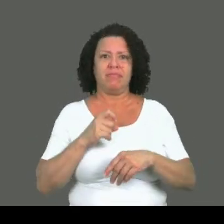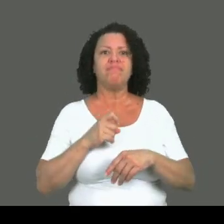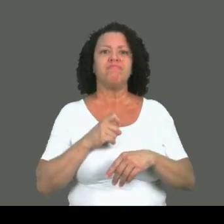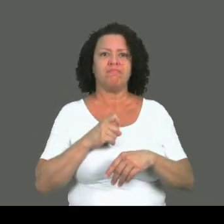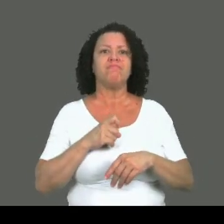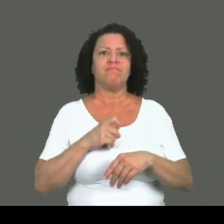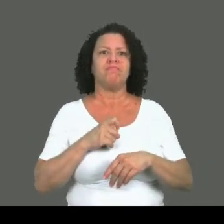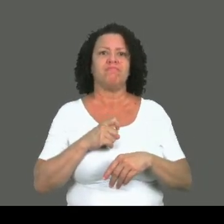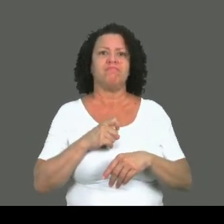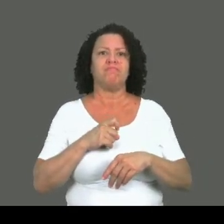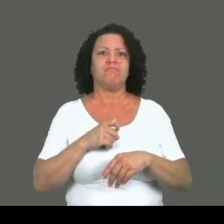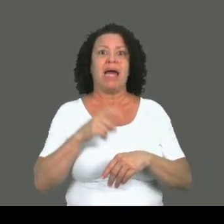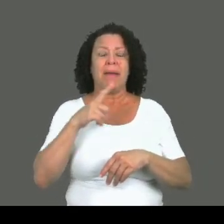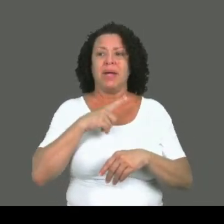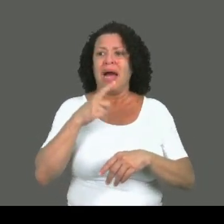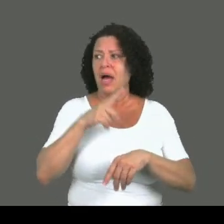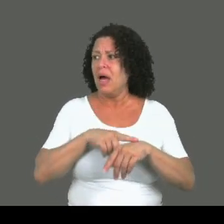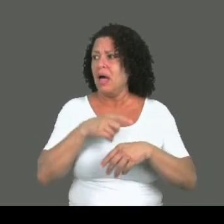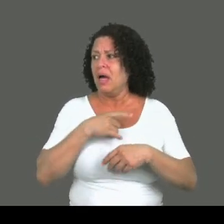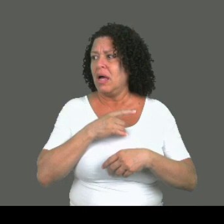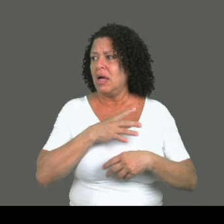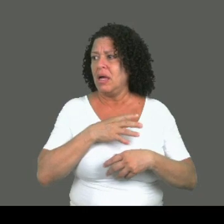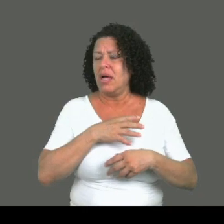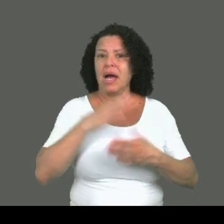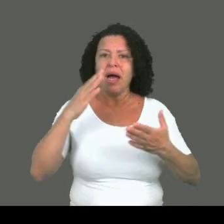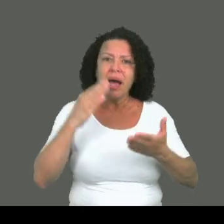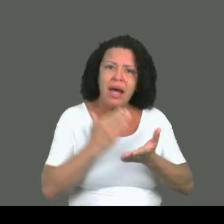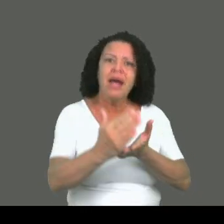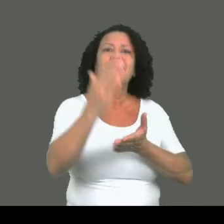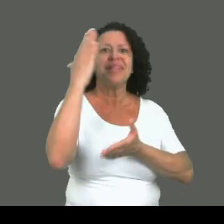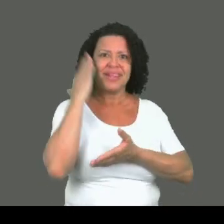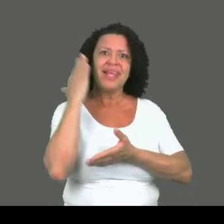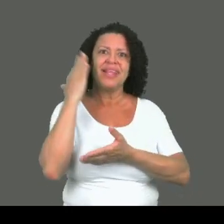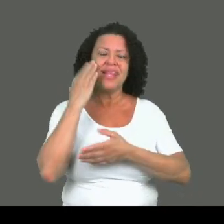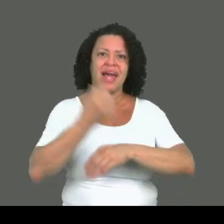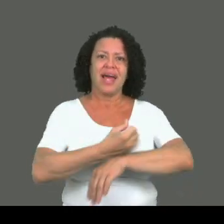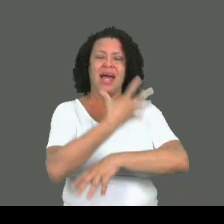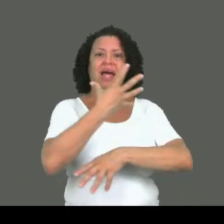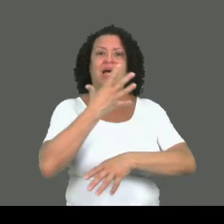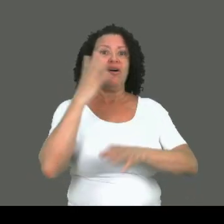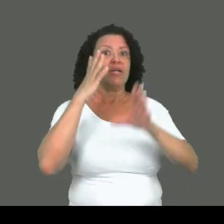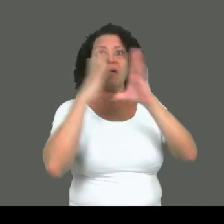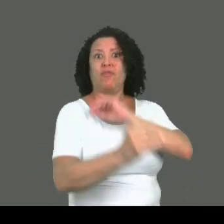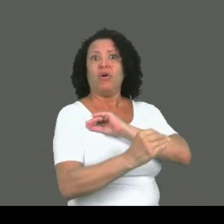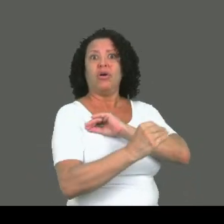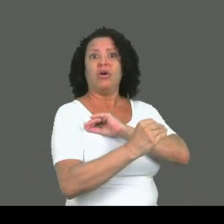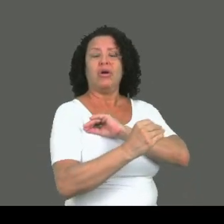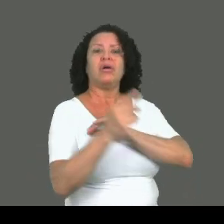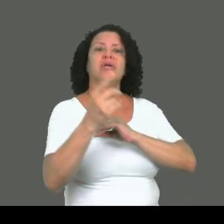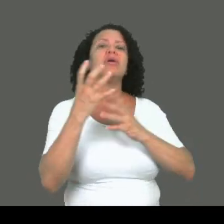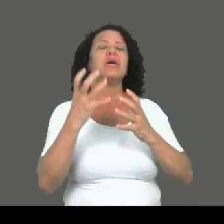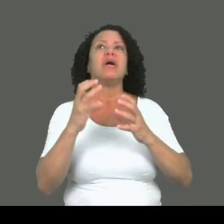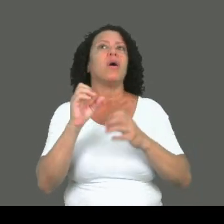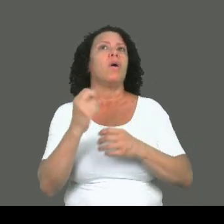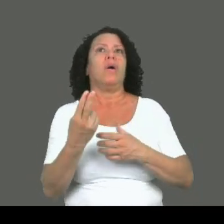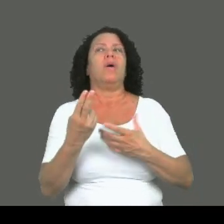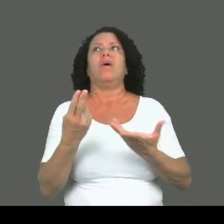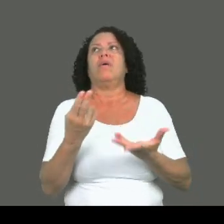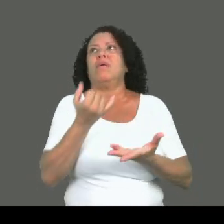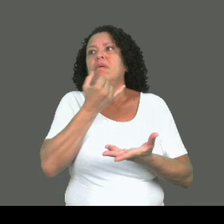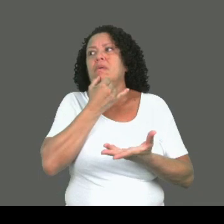Lá está a ameaça. E aí é iniciada uma reação de fuga, ou uma reação